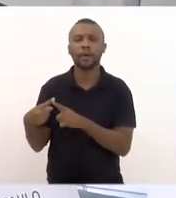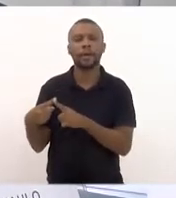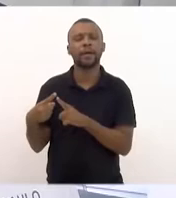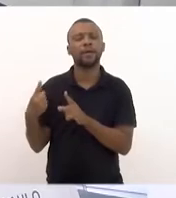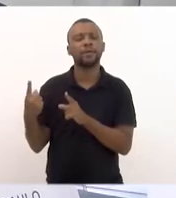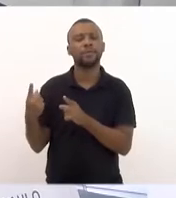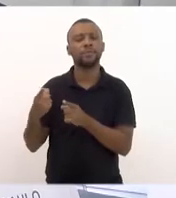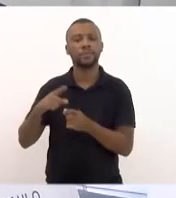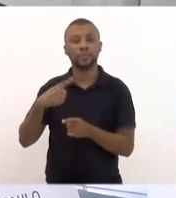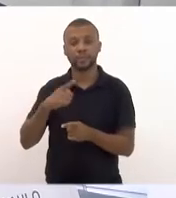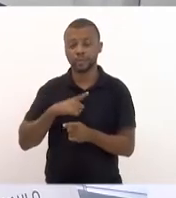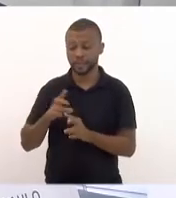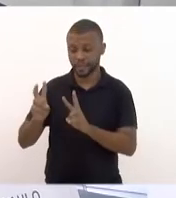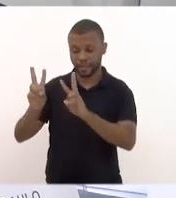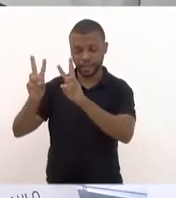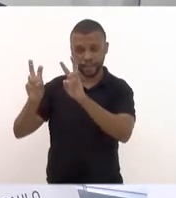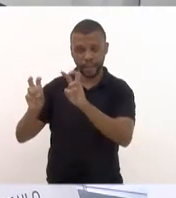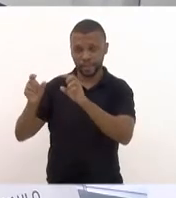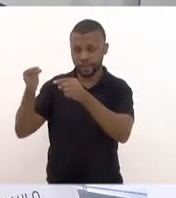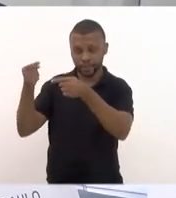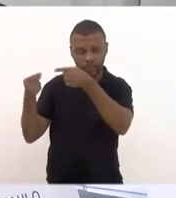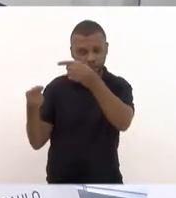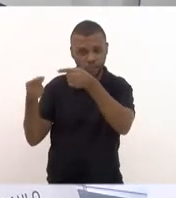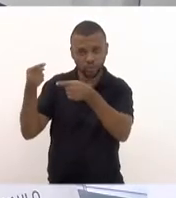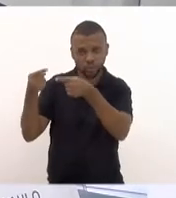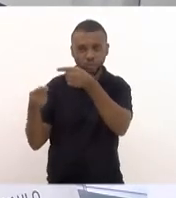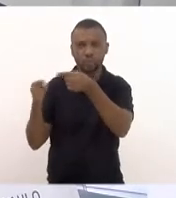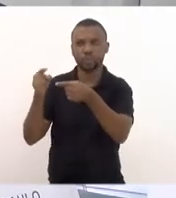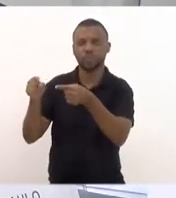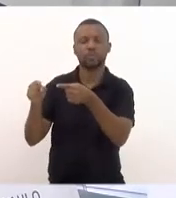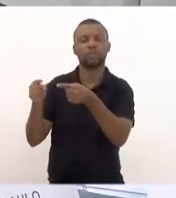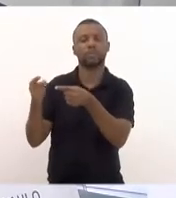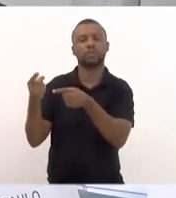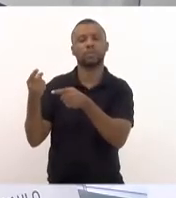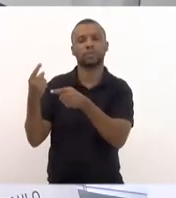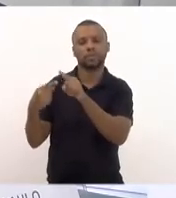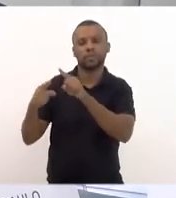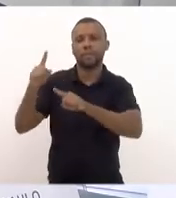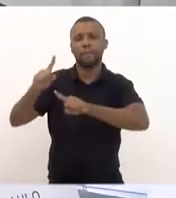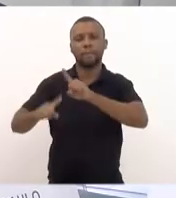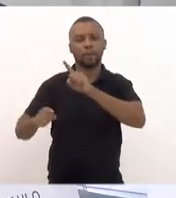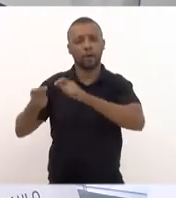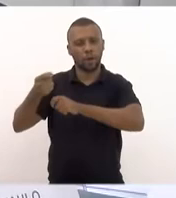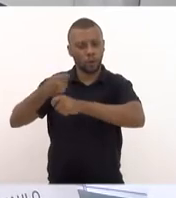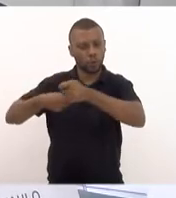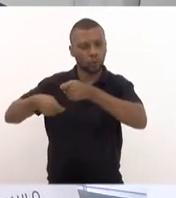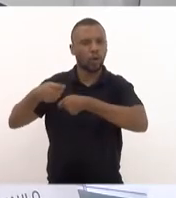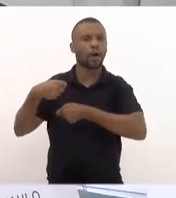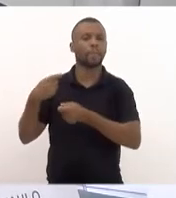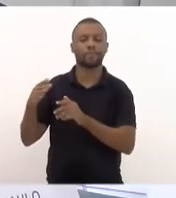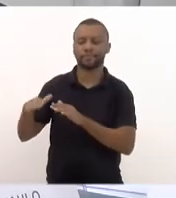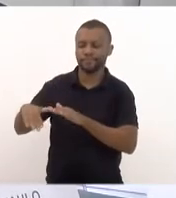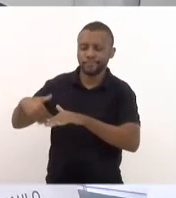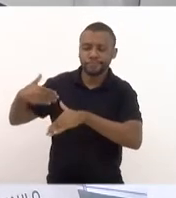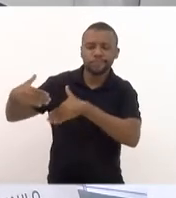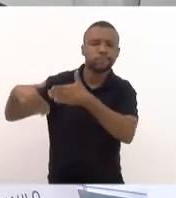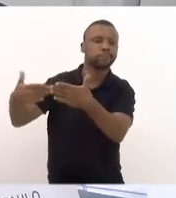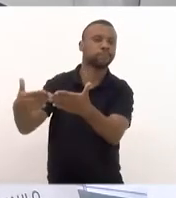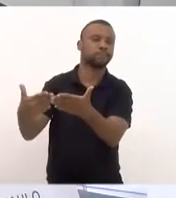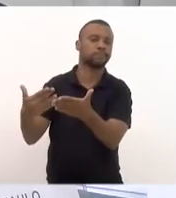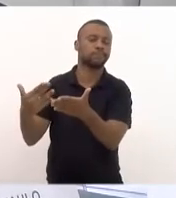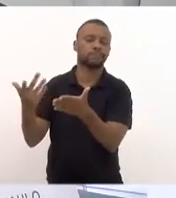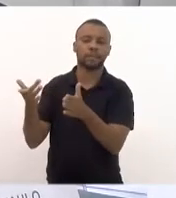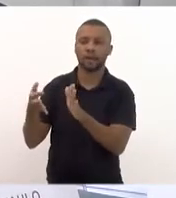este eixo como um eixo de desenvolvimento econômico, já foi colocado aqui